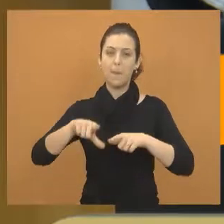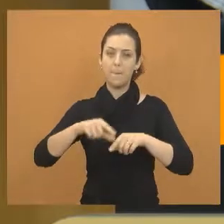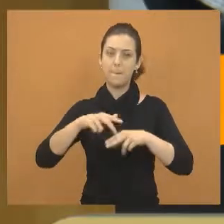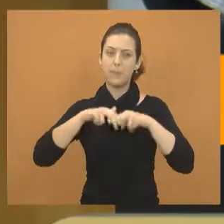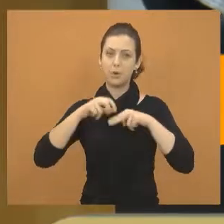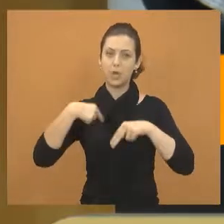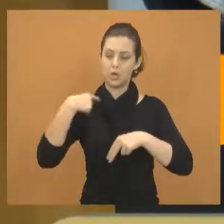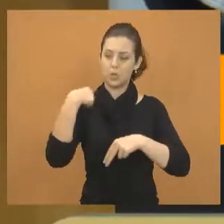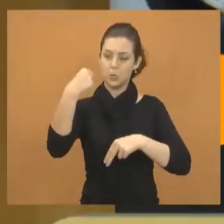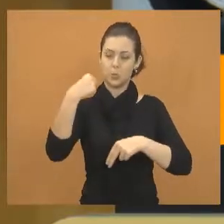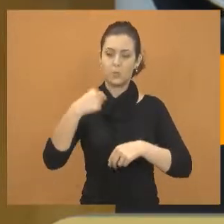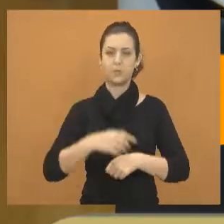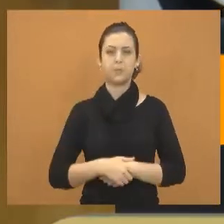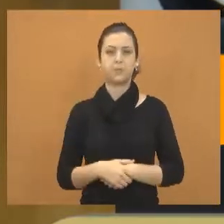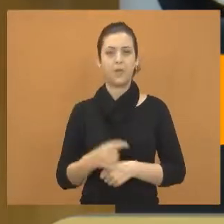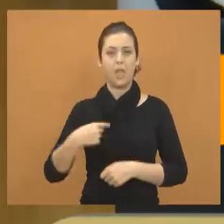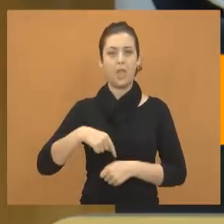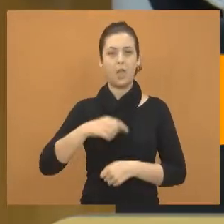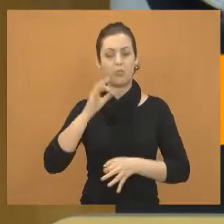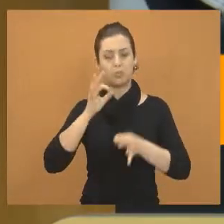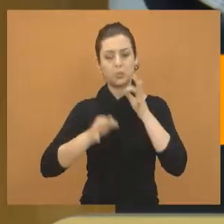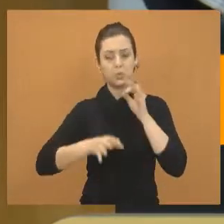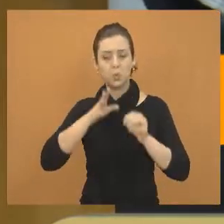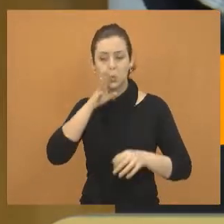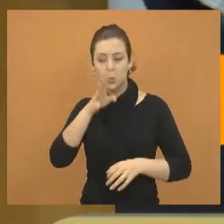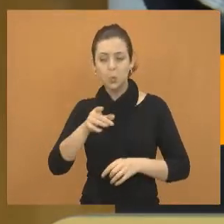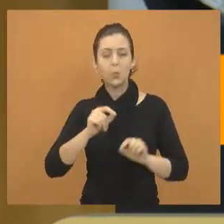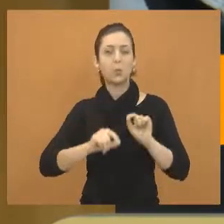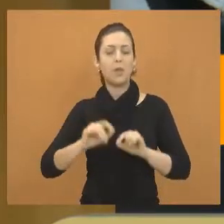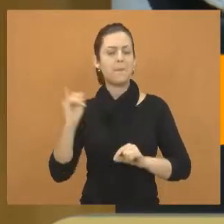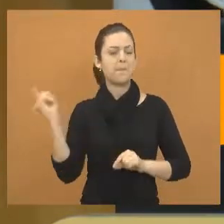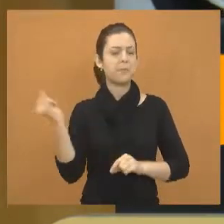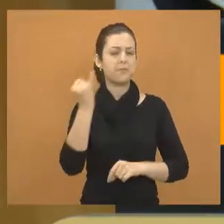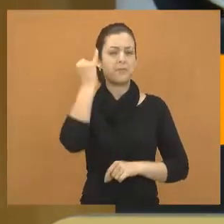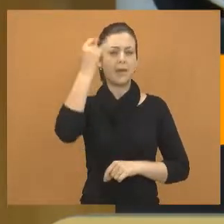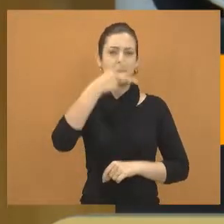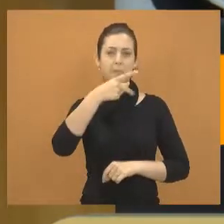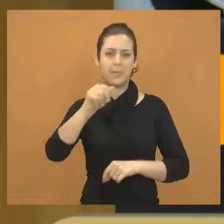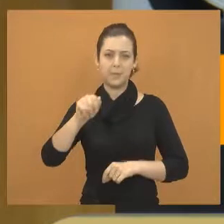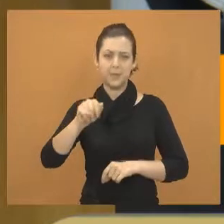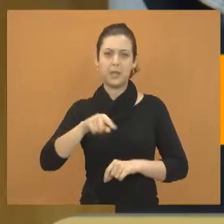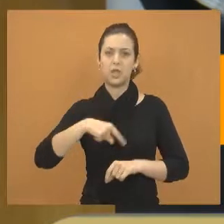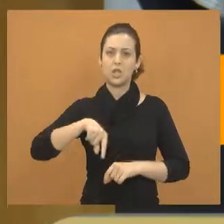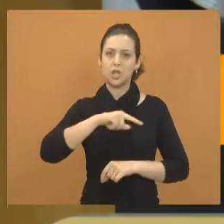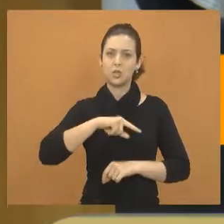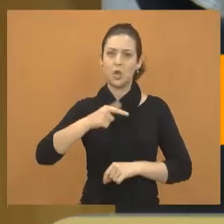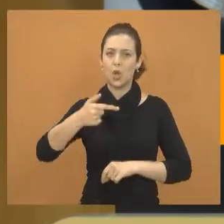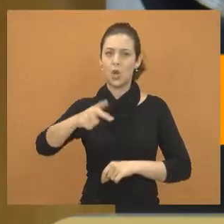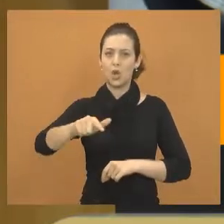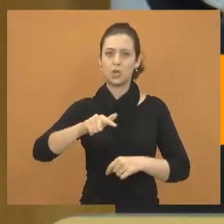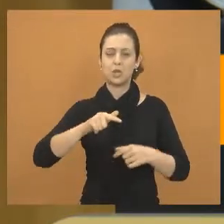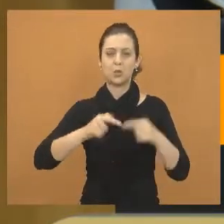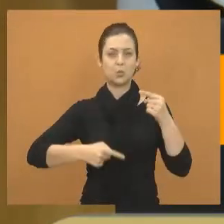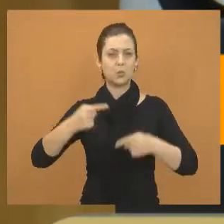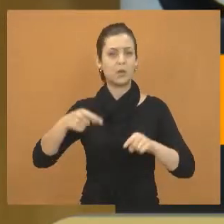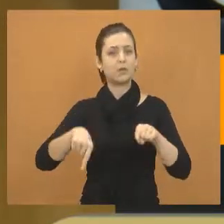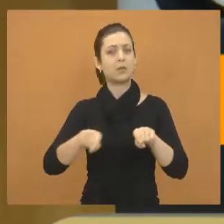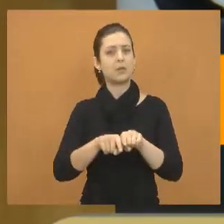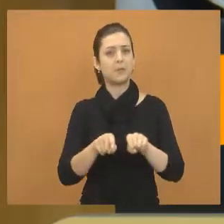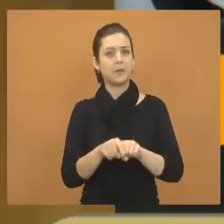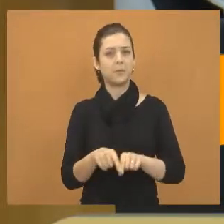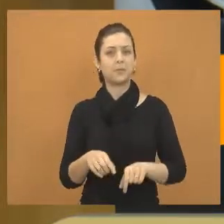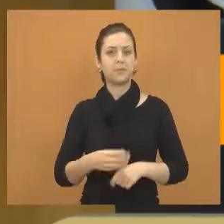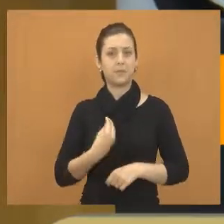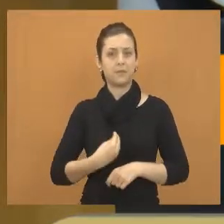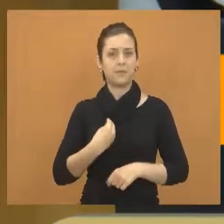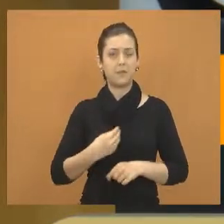na nossa cidade. Eu julgo como extremamente importante esse PPA e que a gente, na próxima discussão, também